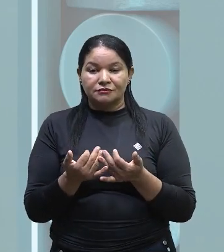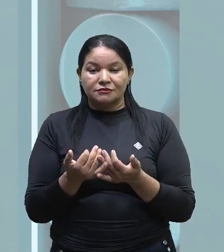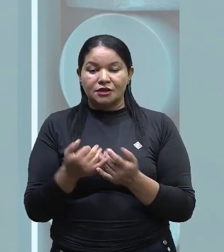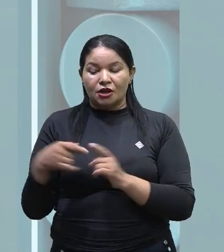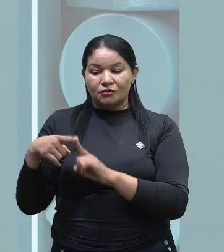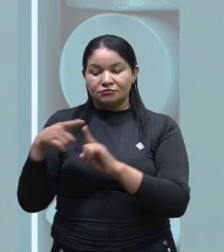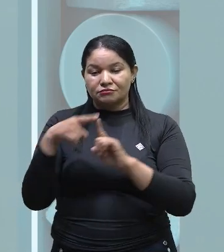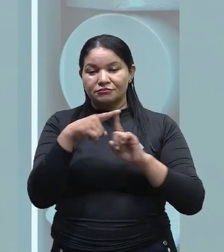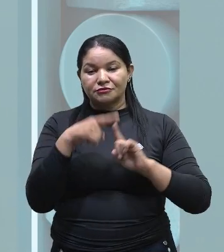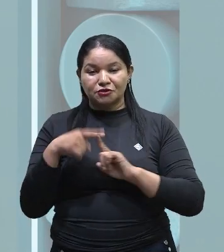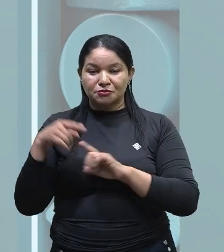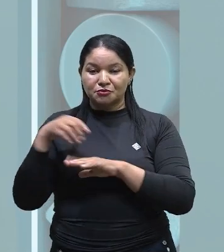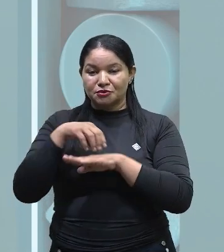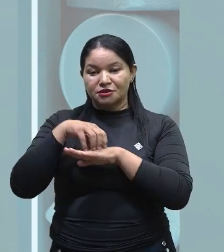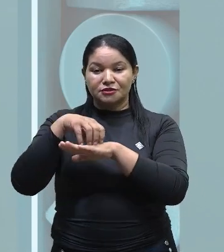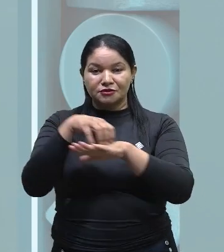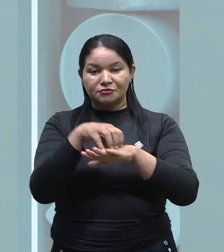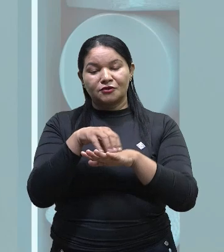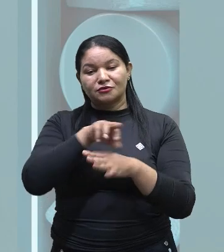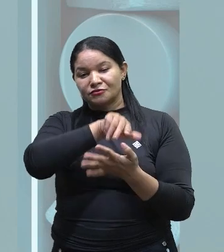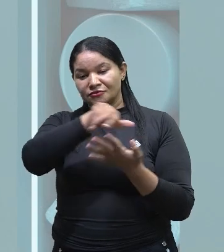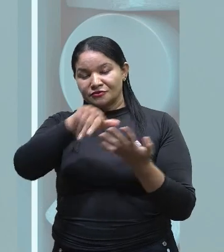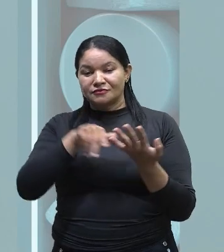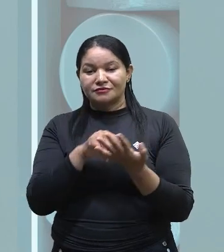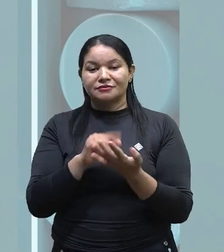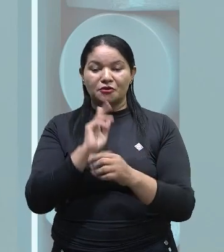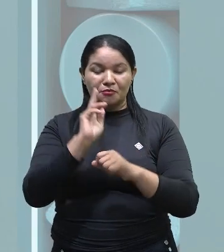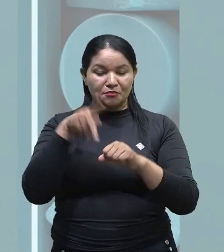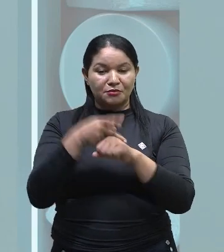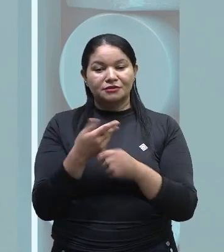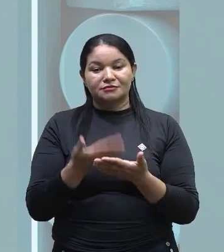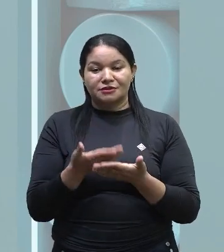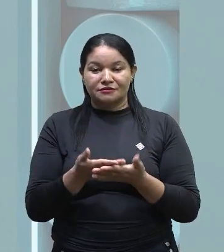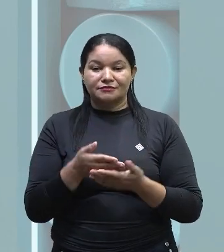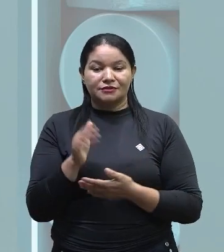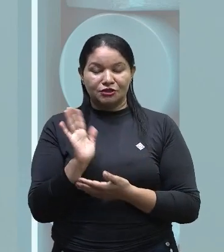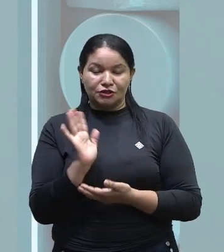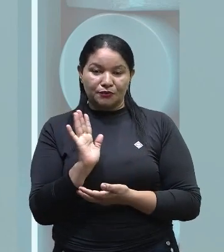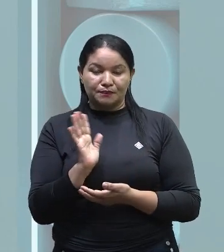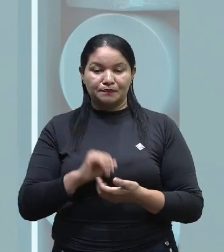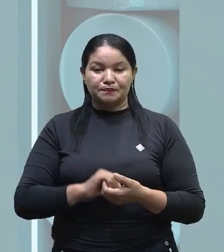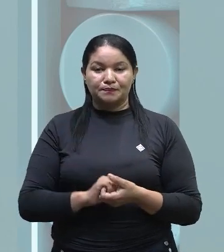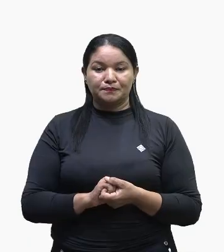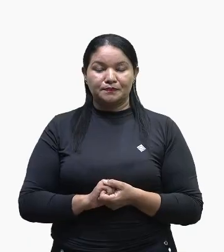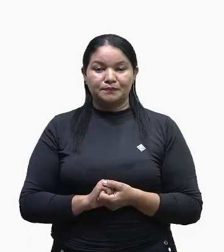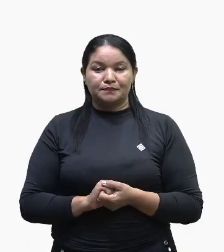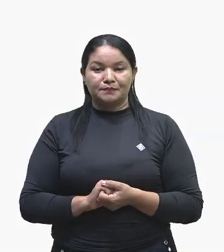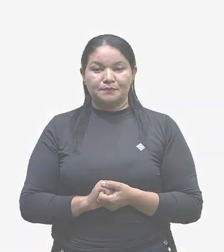aí dos meios de transporte e nos vemos na próxima classe. Hasta luego!